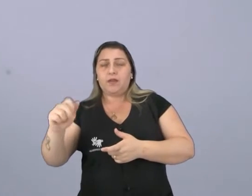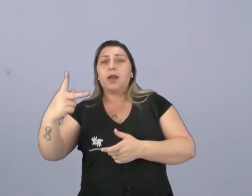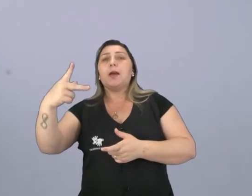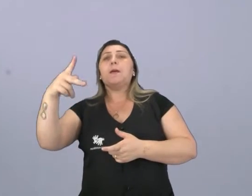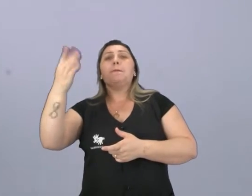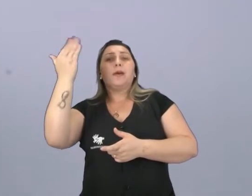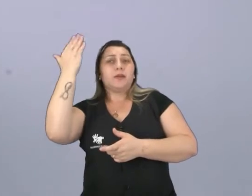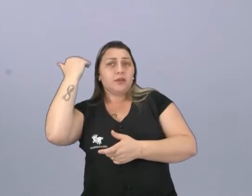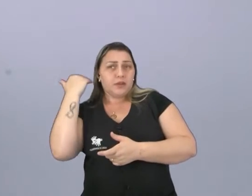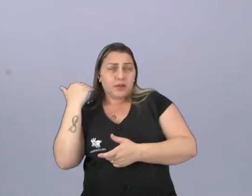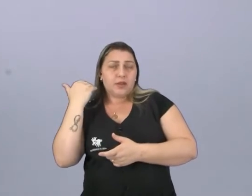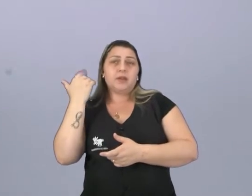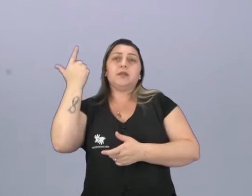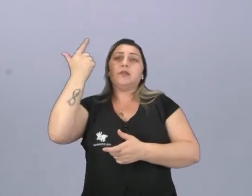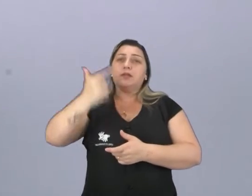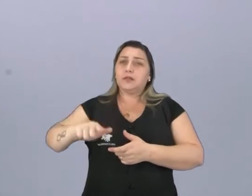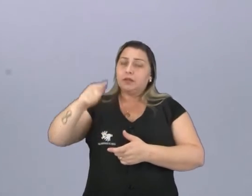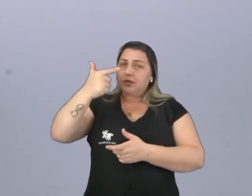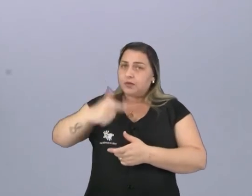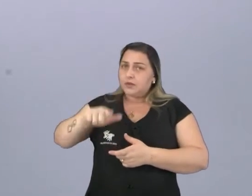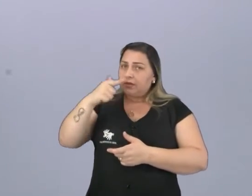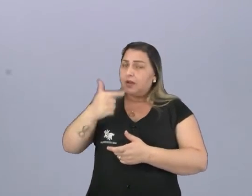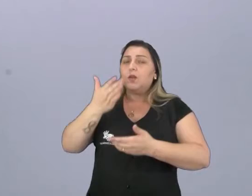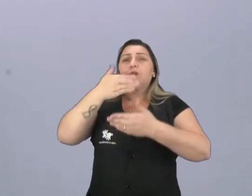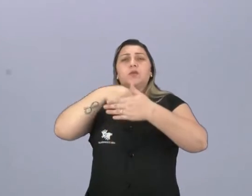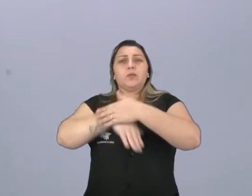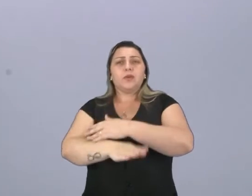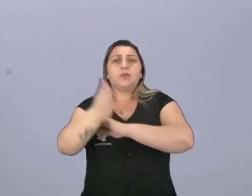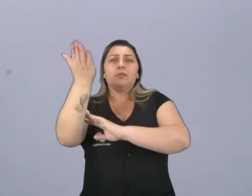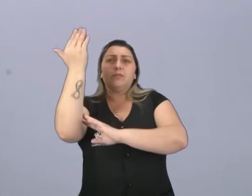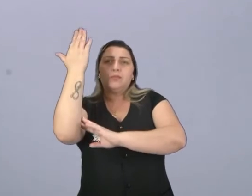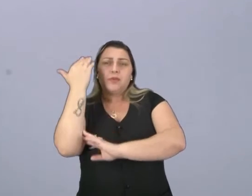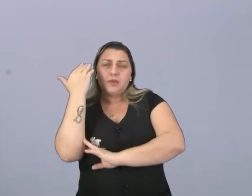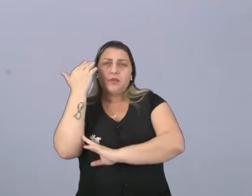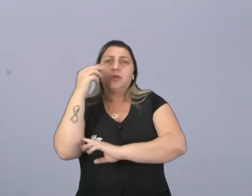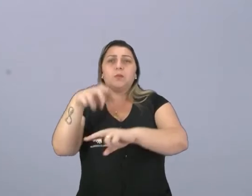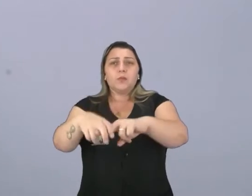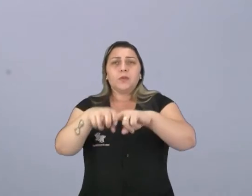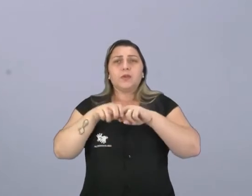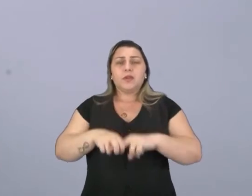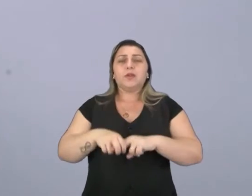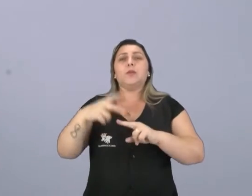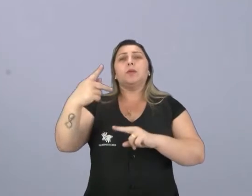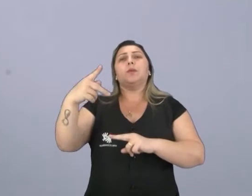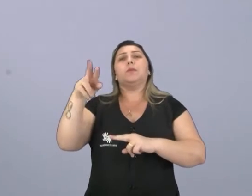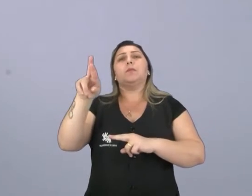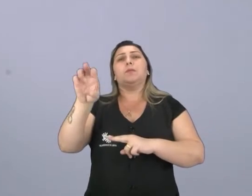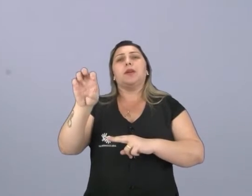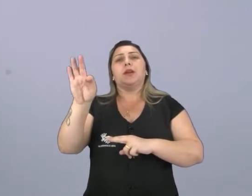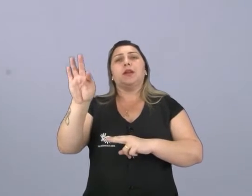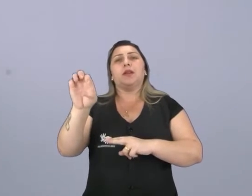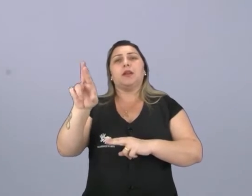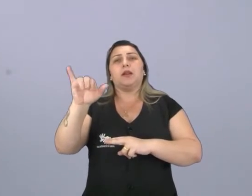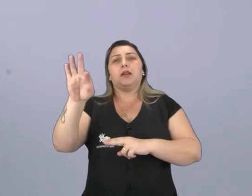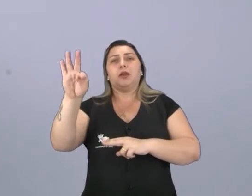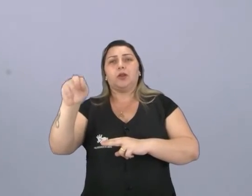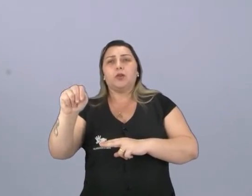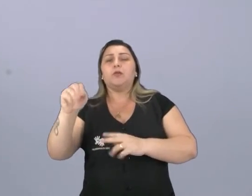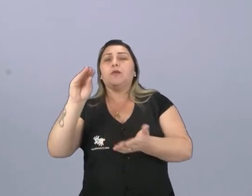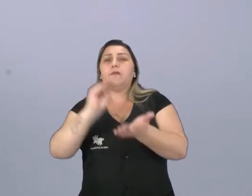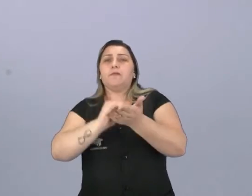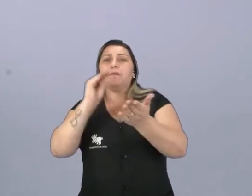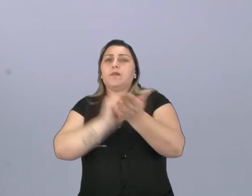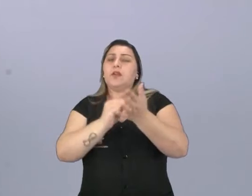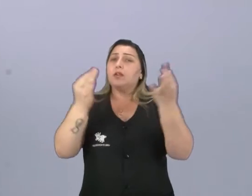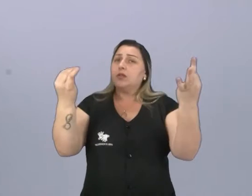essa ação, ela se repetiu, ela era habitual no passado, por isso chamamos de pretérito imperfeito. Agora